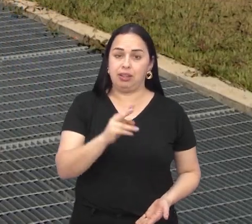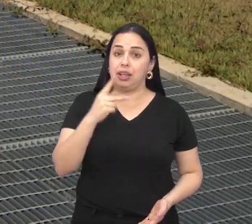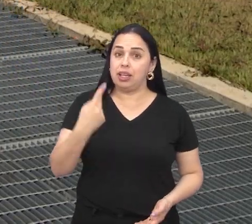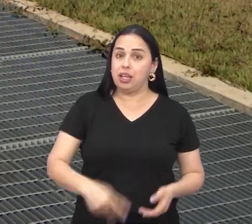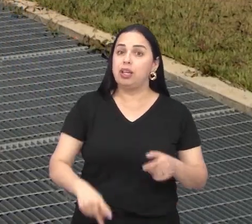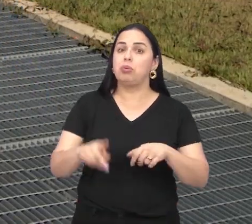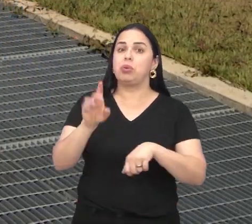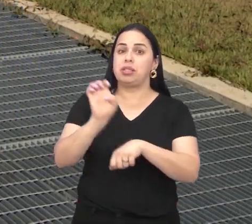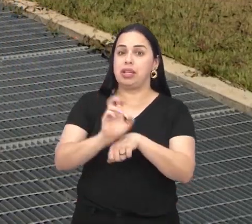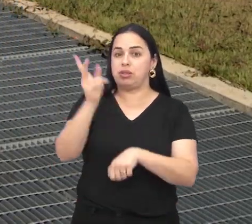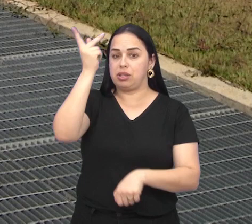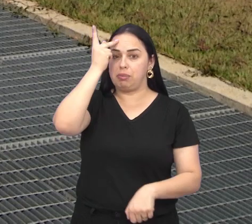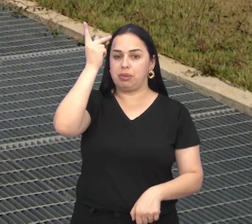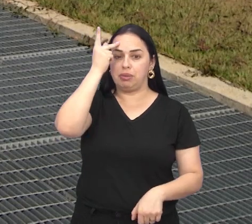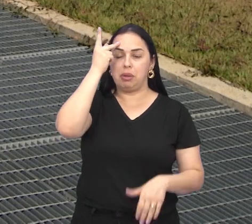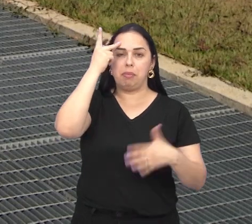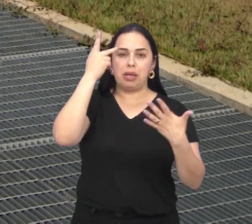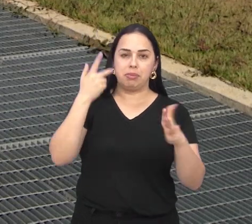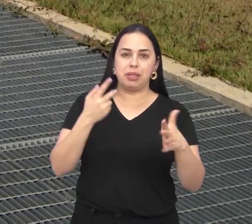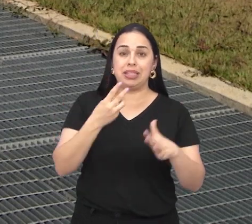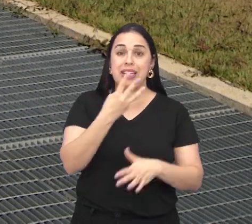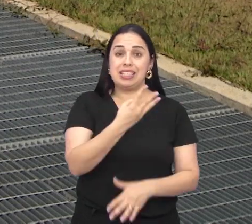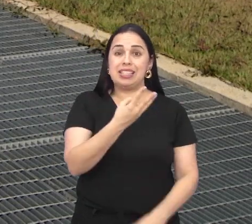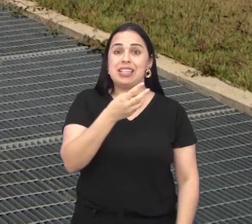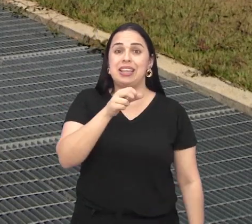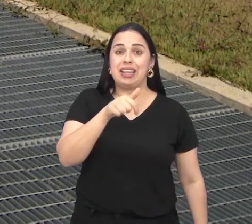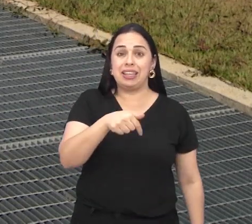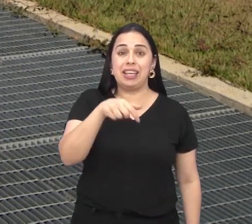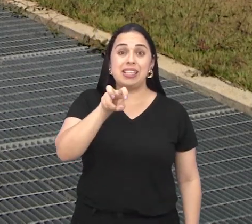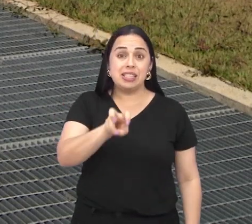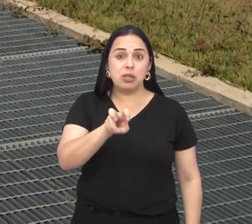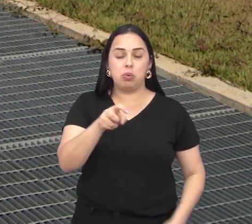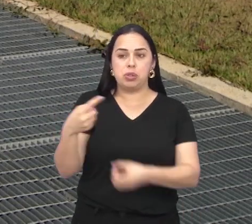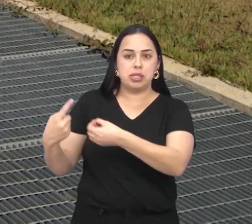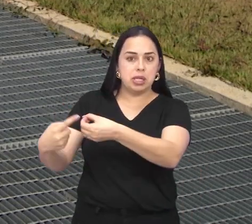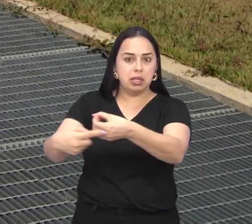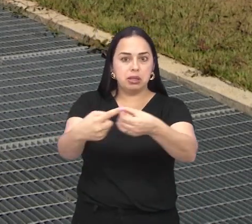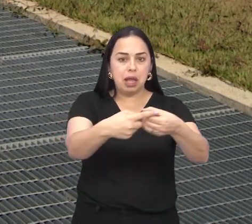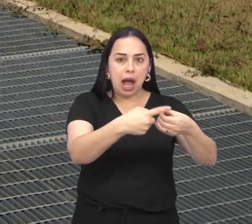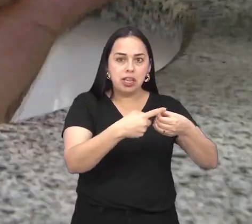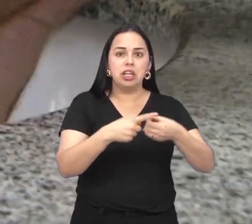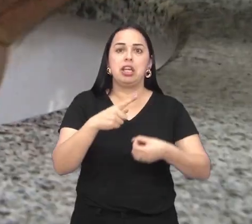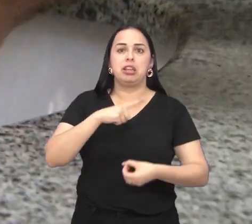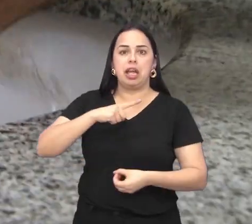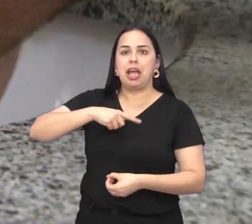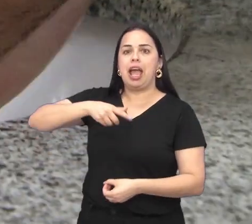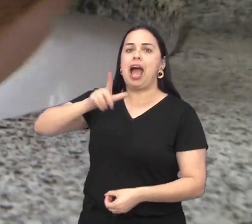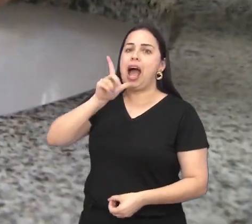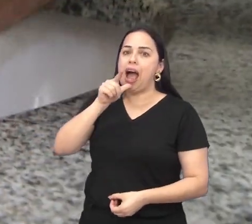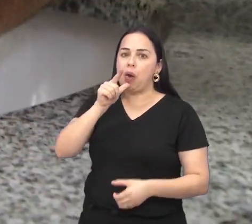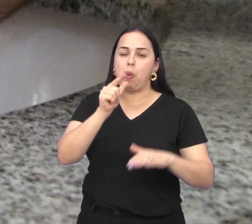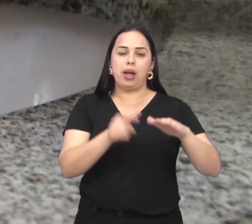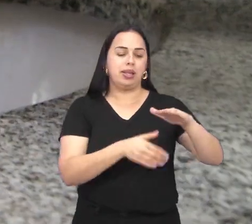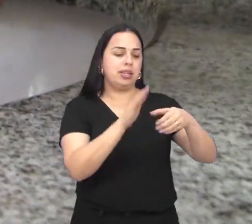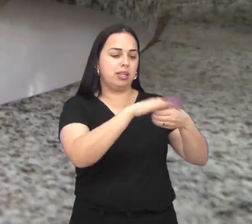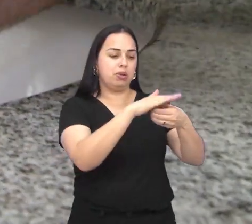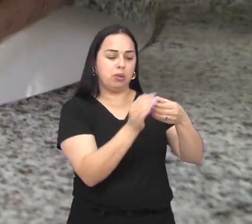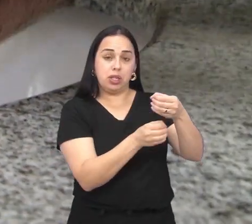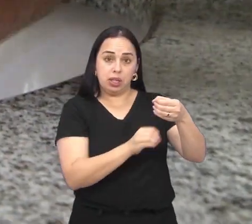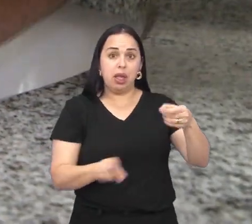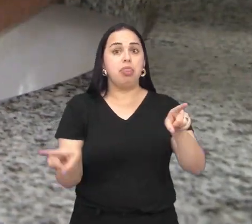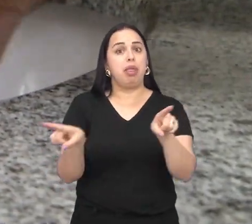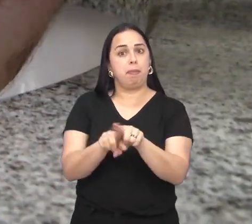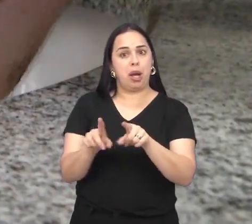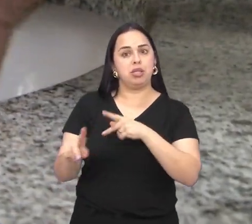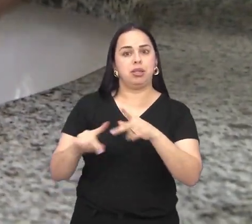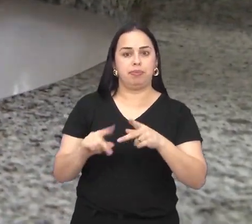no estado de São Paulo, são 375 municípios atendidos com serviços de água e esgoto, incluindo